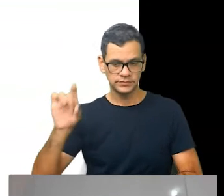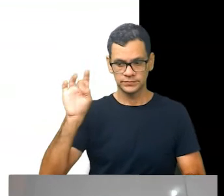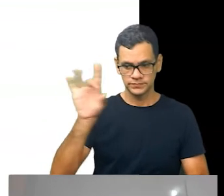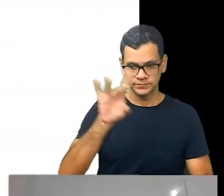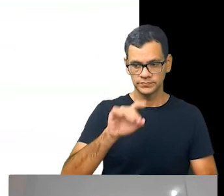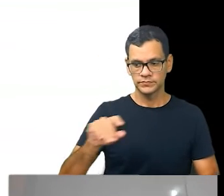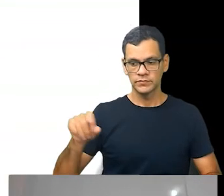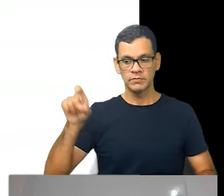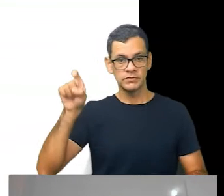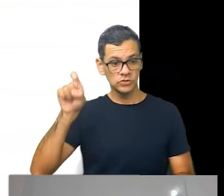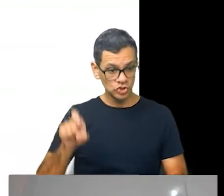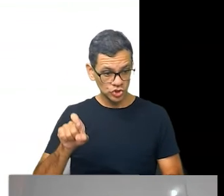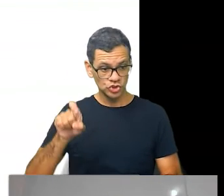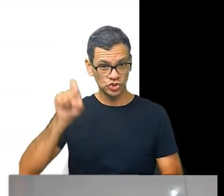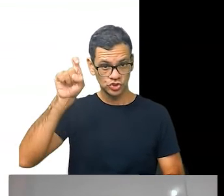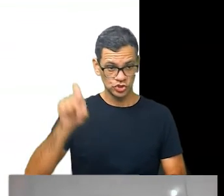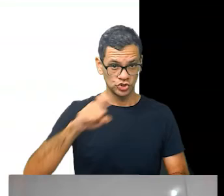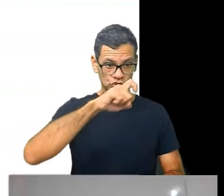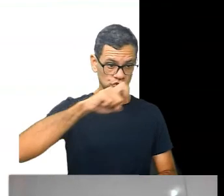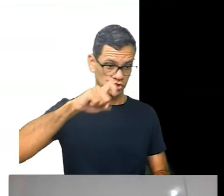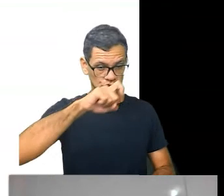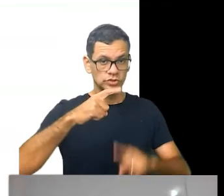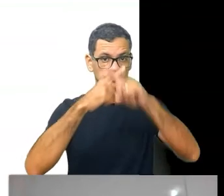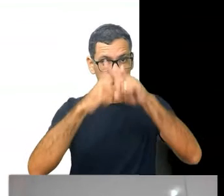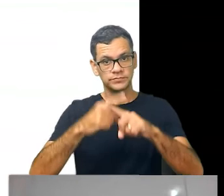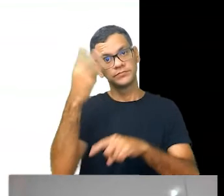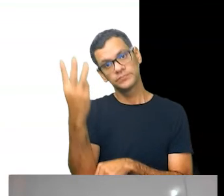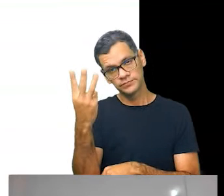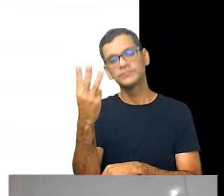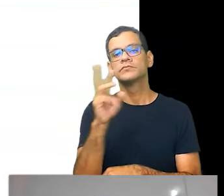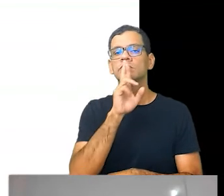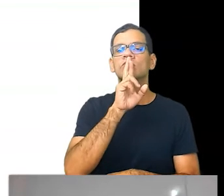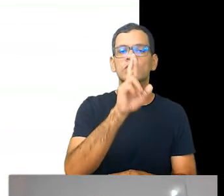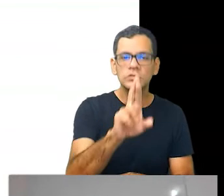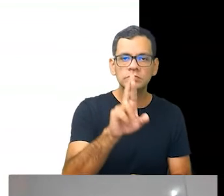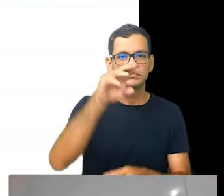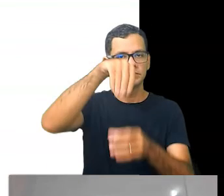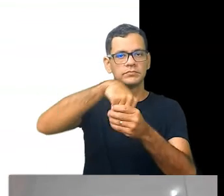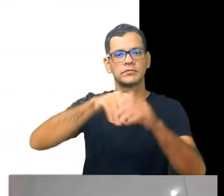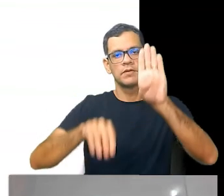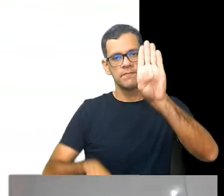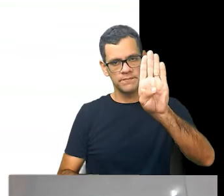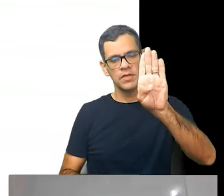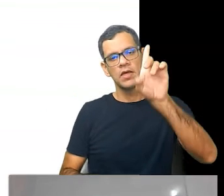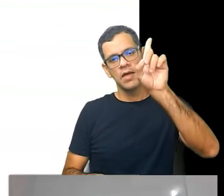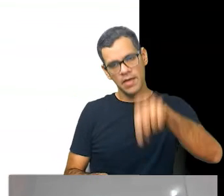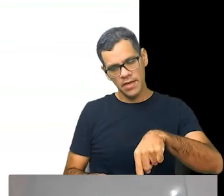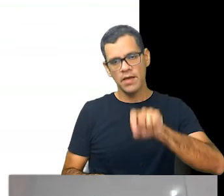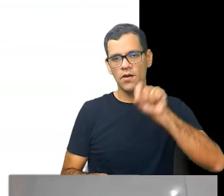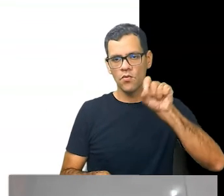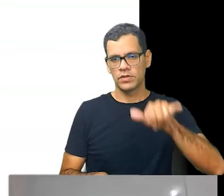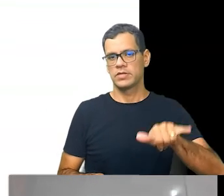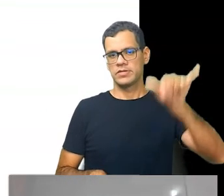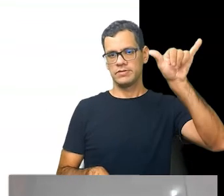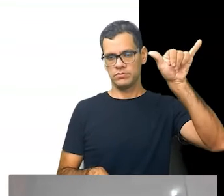igual a 3 vezes o x. Quer dizer que se você pegar cada elemento aqui, ó, x, e multiplicar por